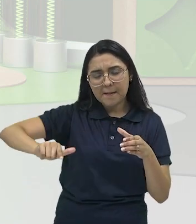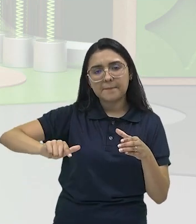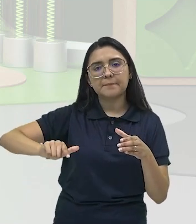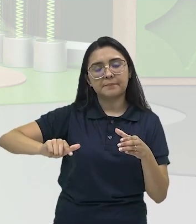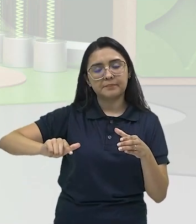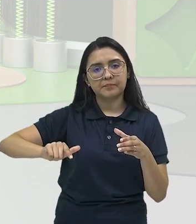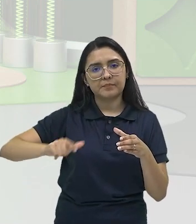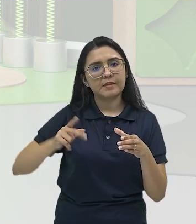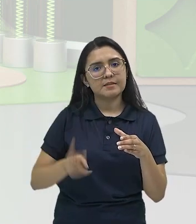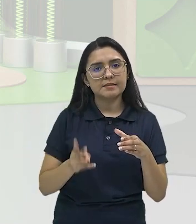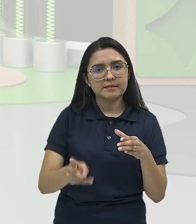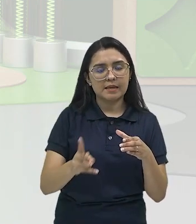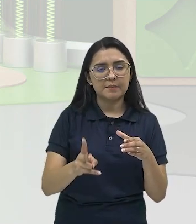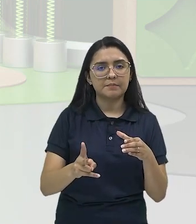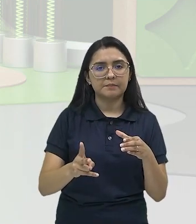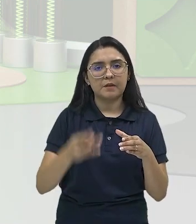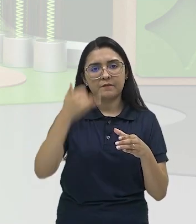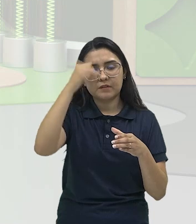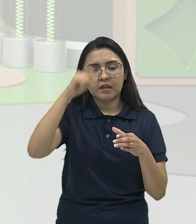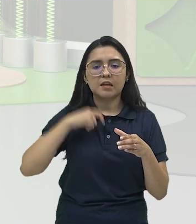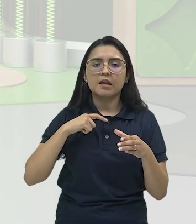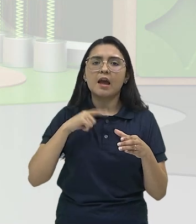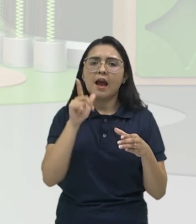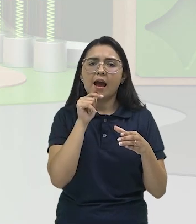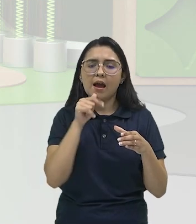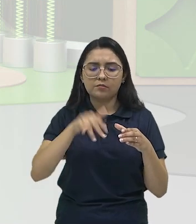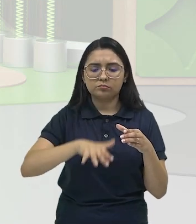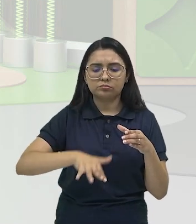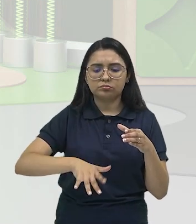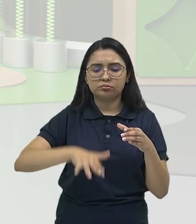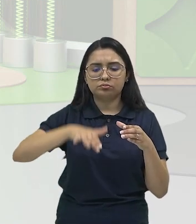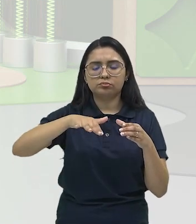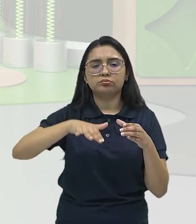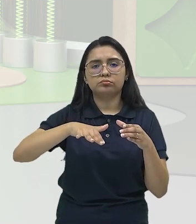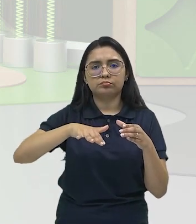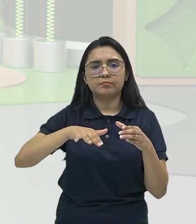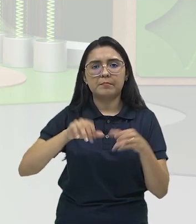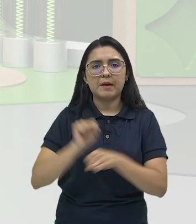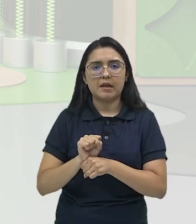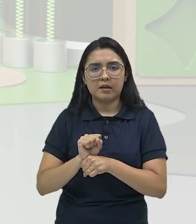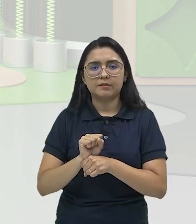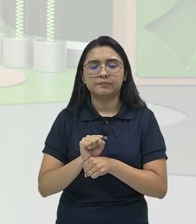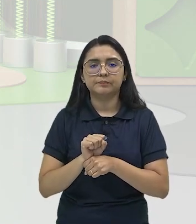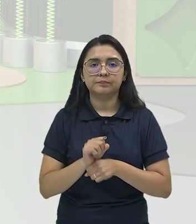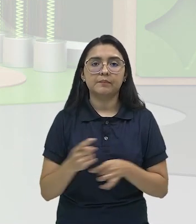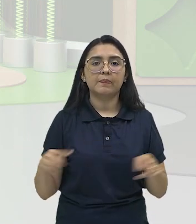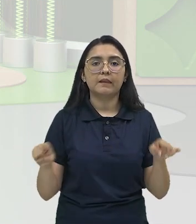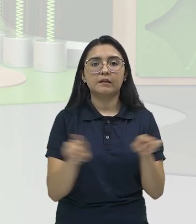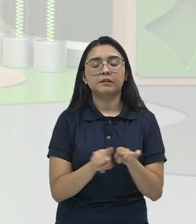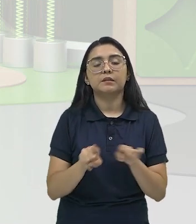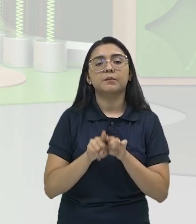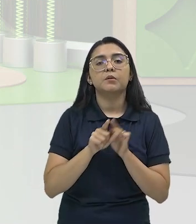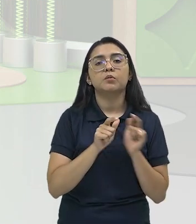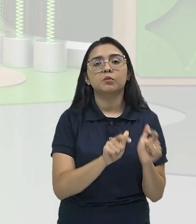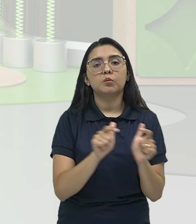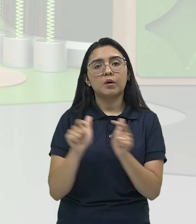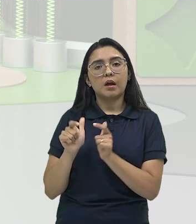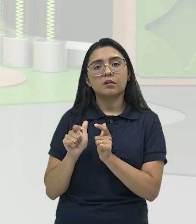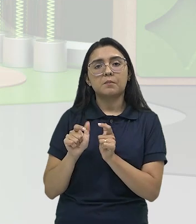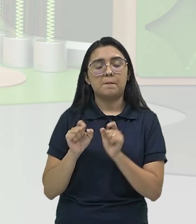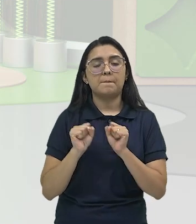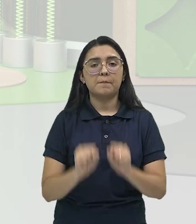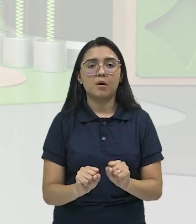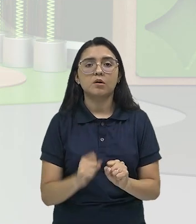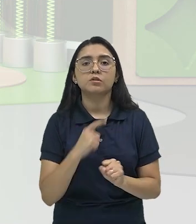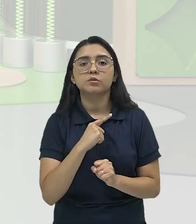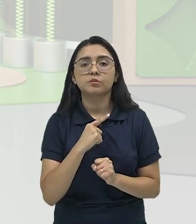lavadinha, não deixar muitos dias ali aquela água parada, né? Acumulando nesse espaço. Locais aí onde você possa